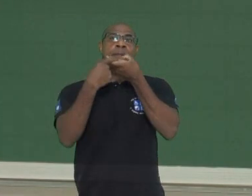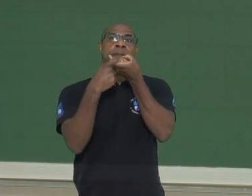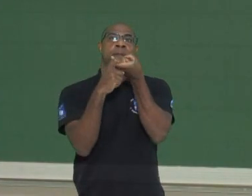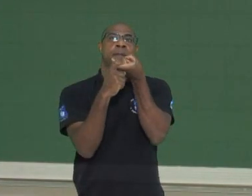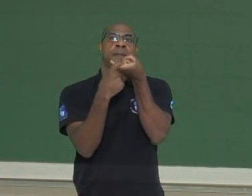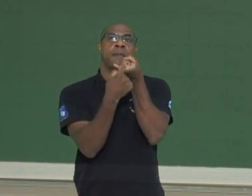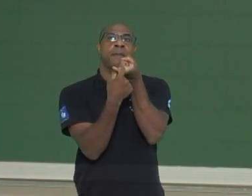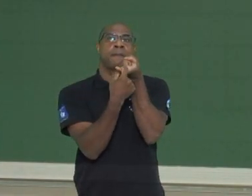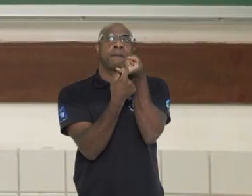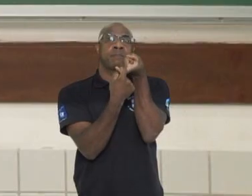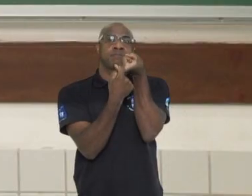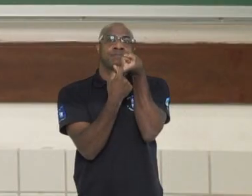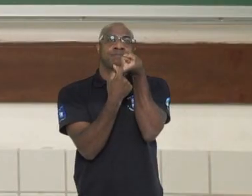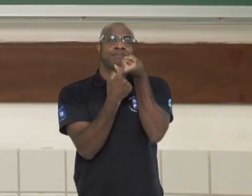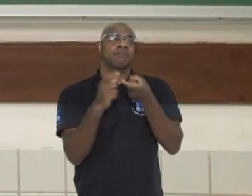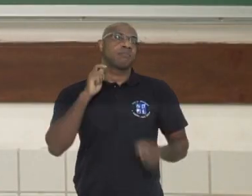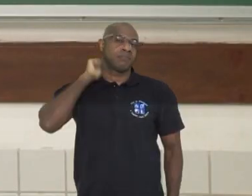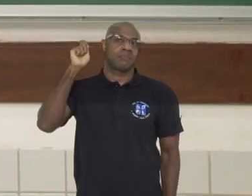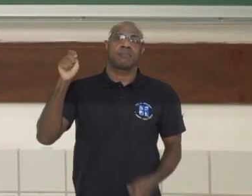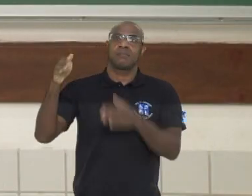aqui, Tiradentes,